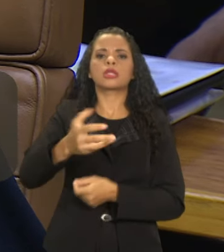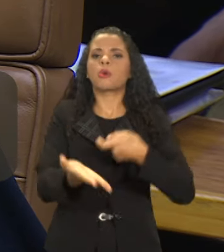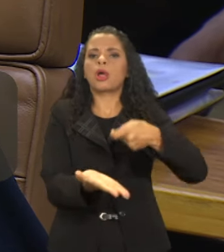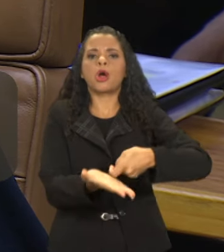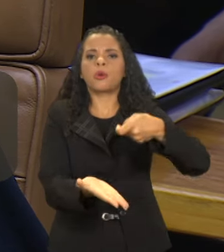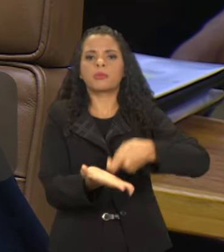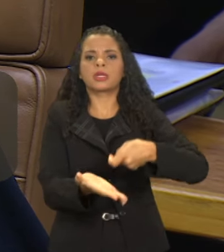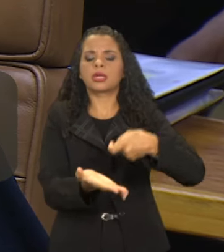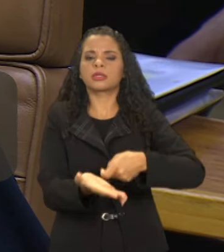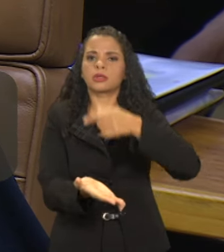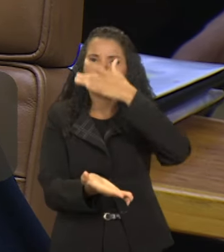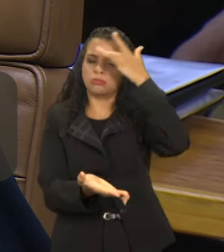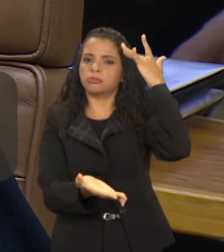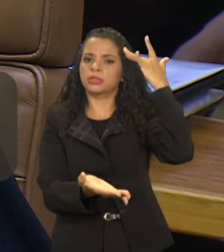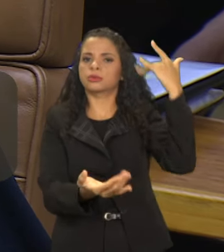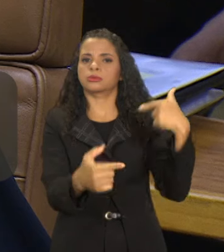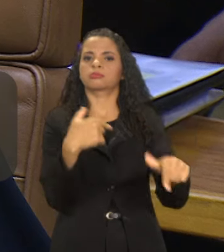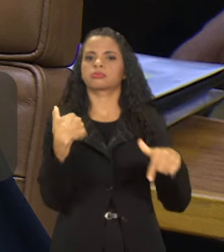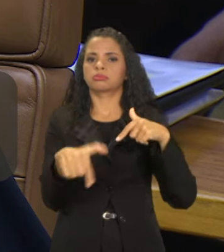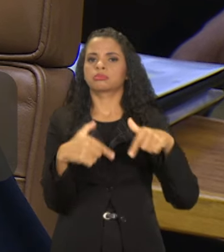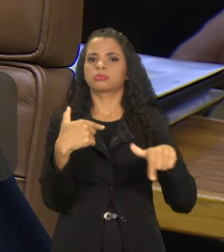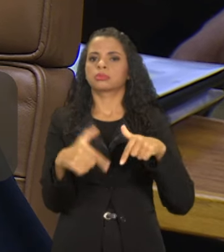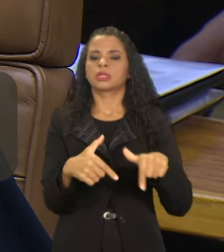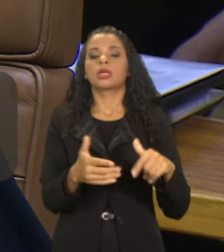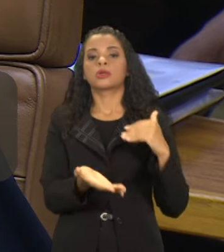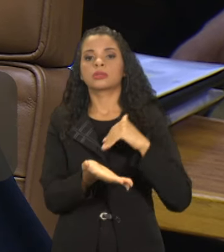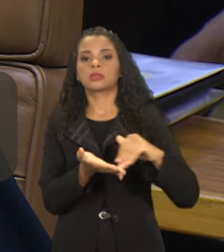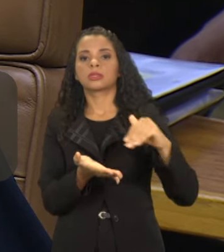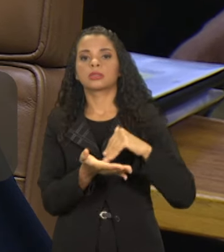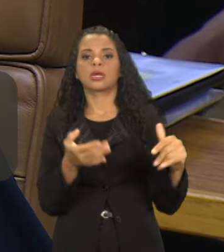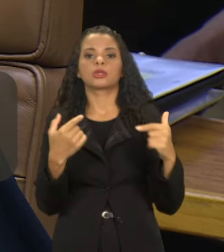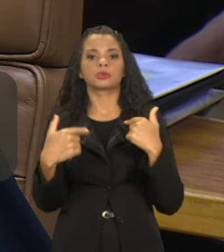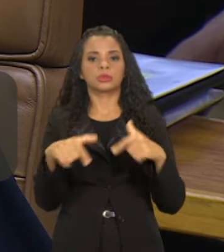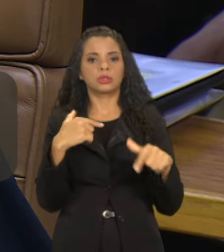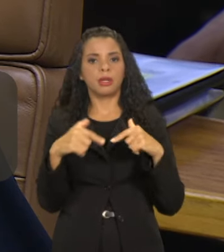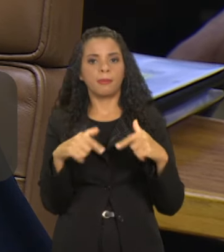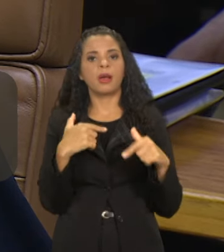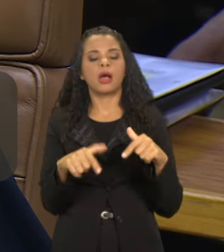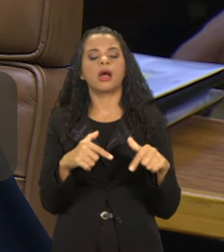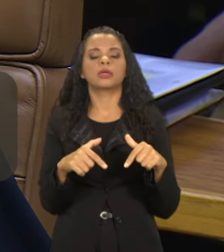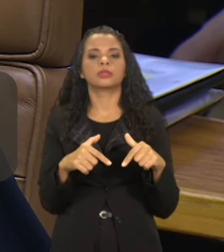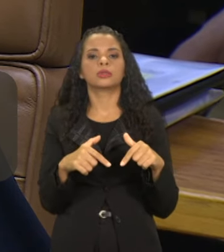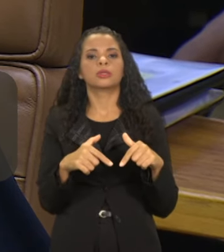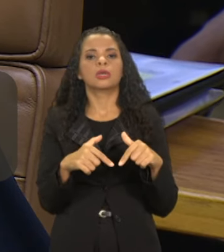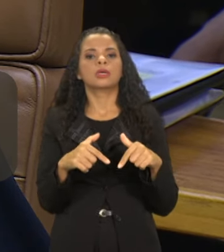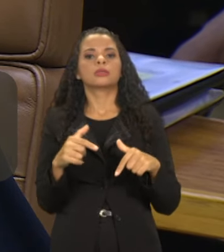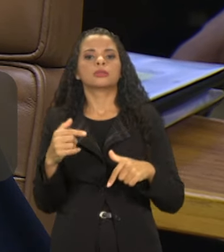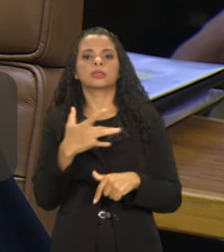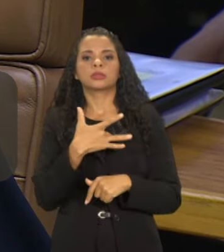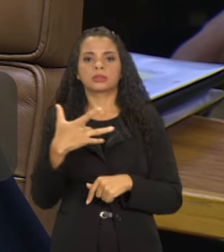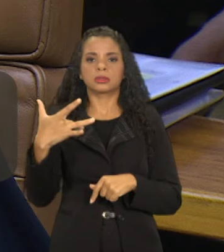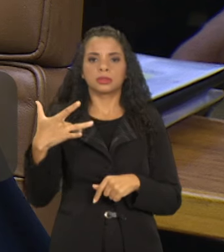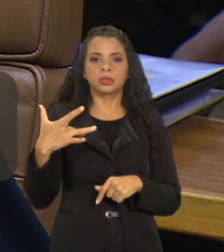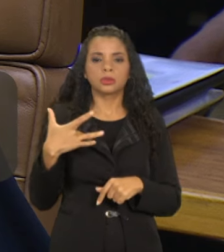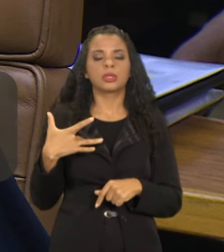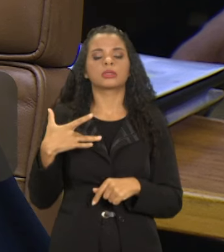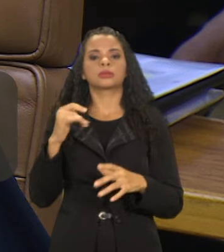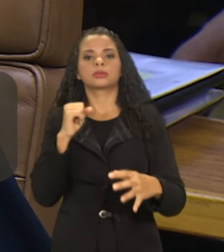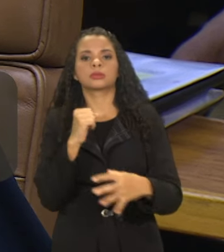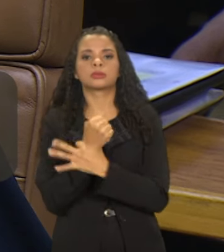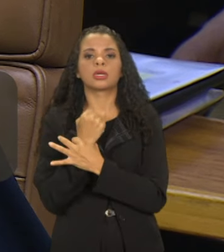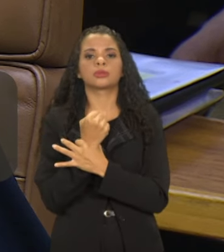caso julgado em 2022. O secretário do Trabalho, agindo por meio da Administração de Segurança e Saúde Ocupacional, promulgou o ato